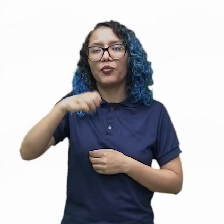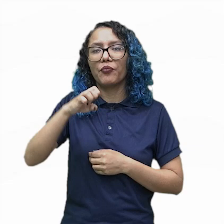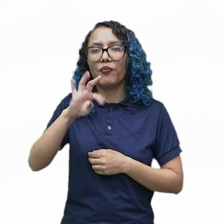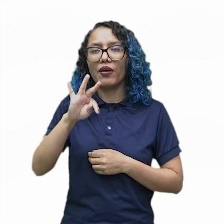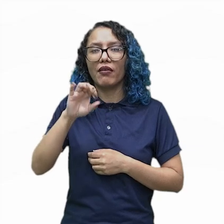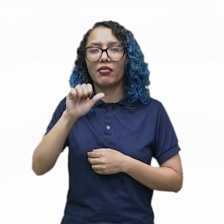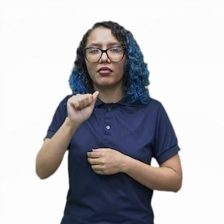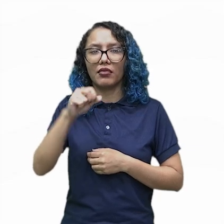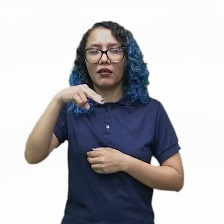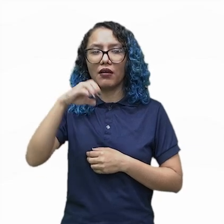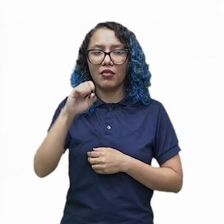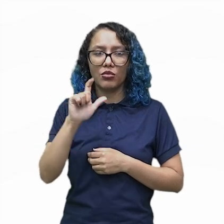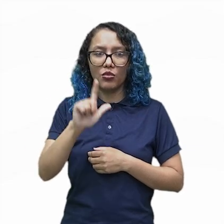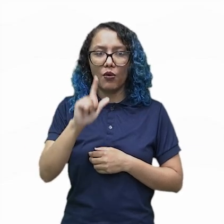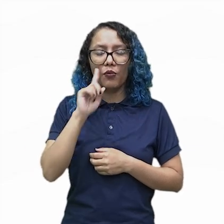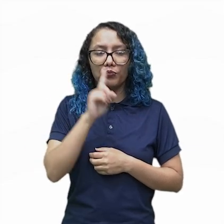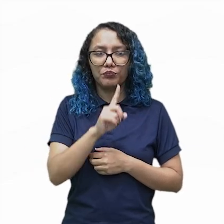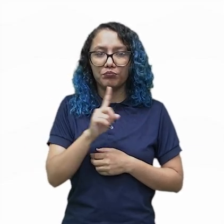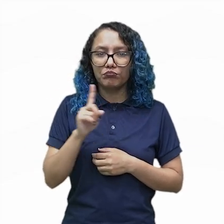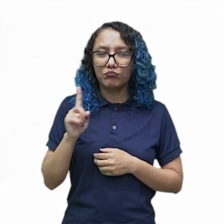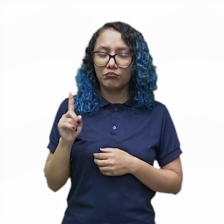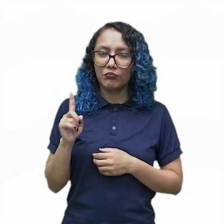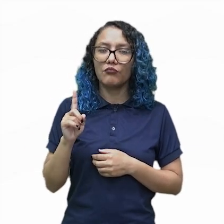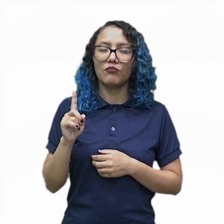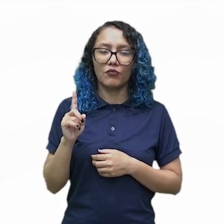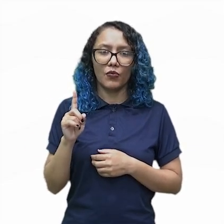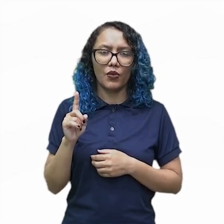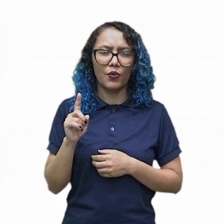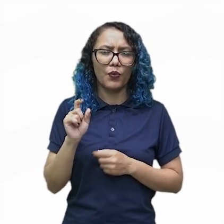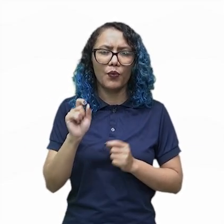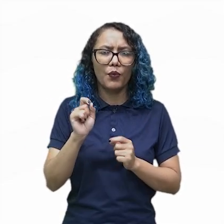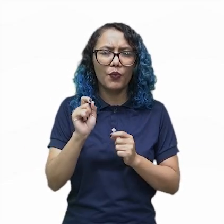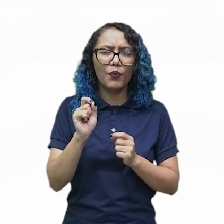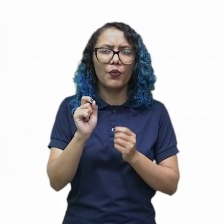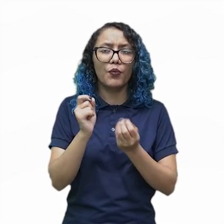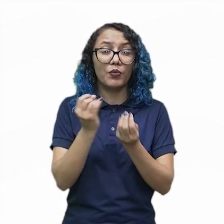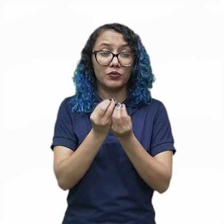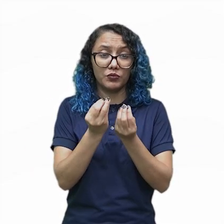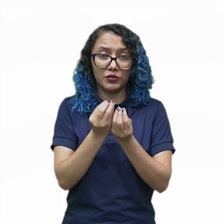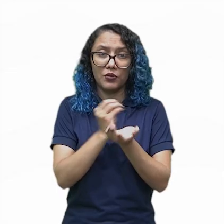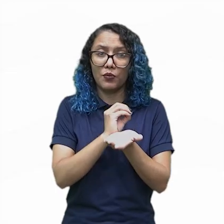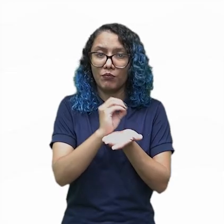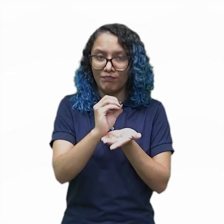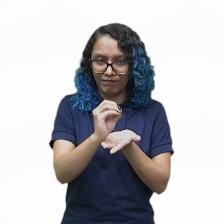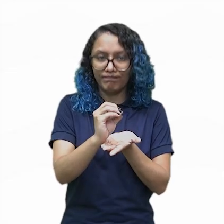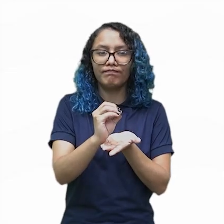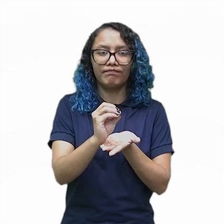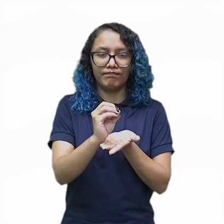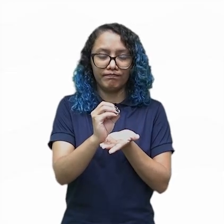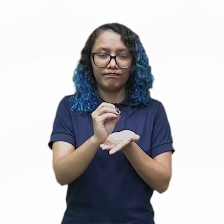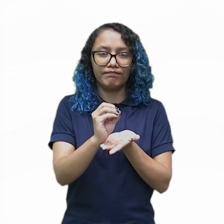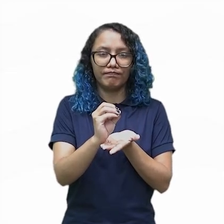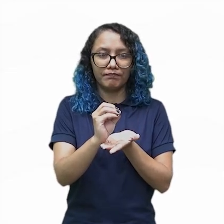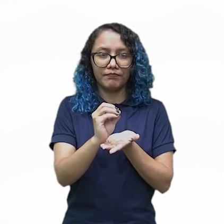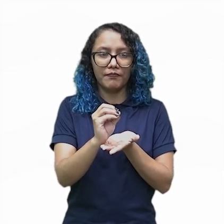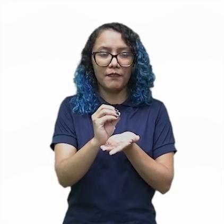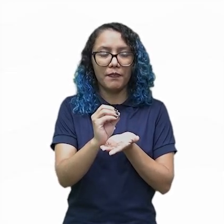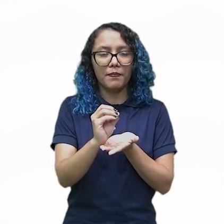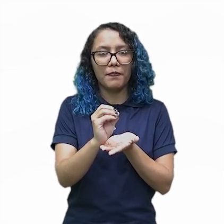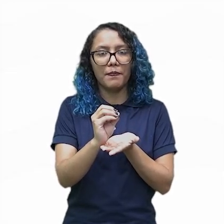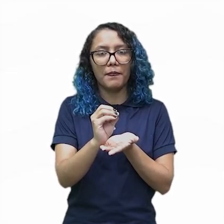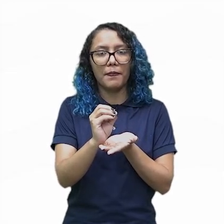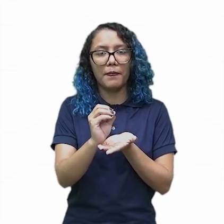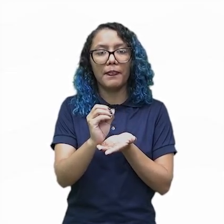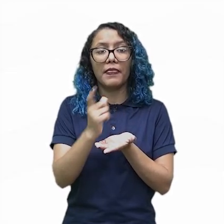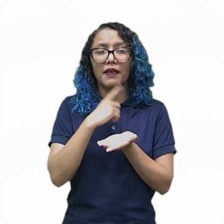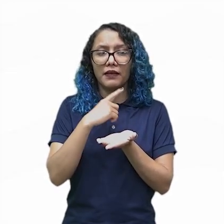metanol, né? O metanol, que é uma substância orgânica, né? Que tem ali a